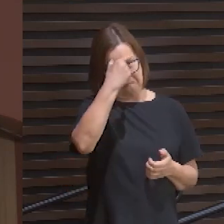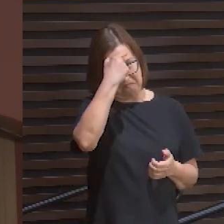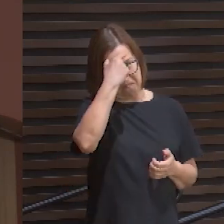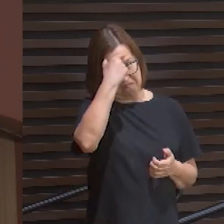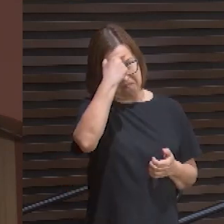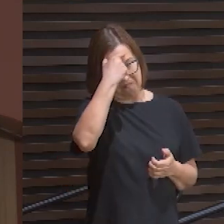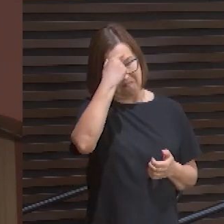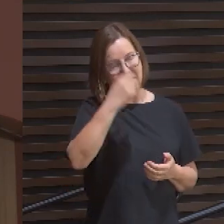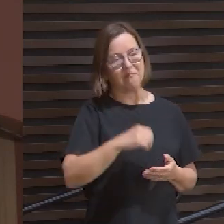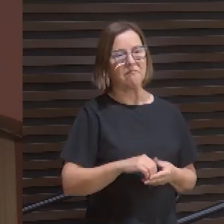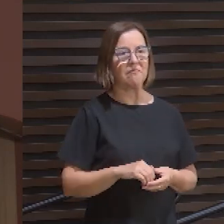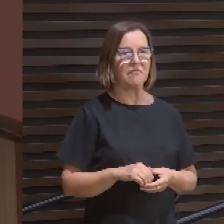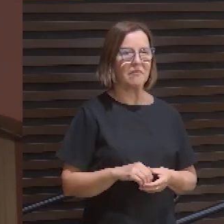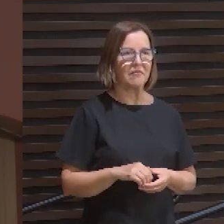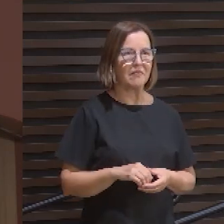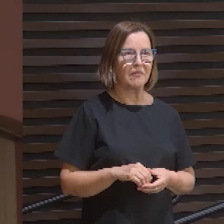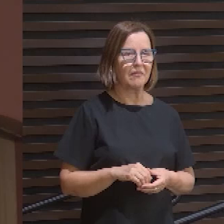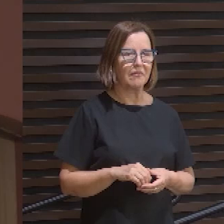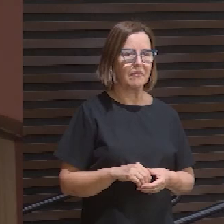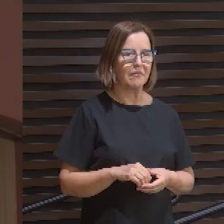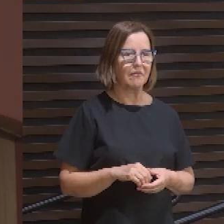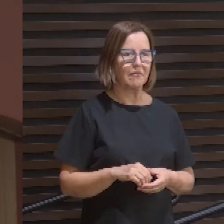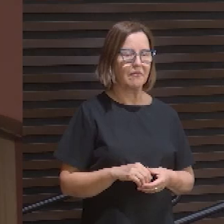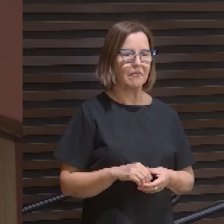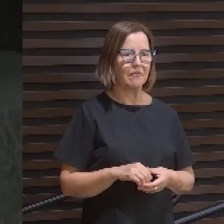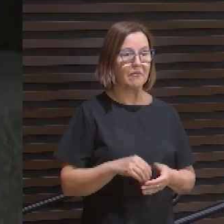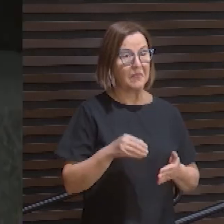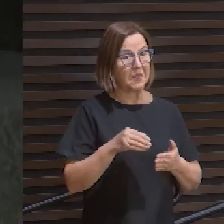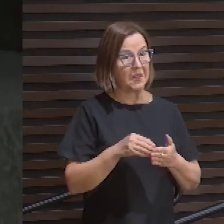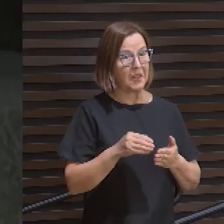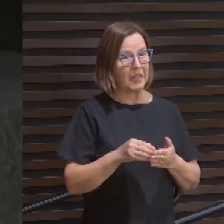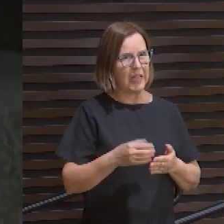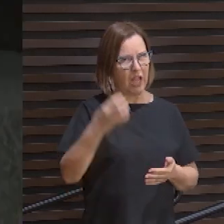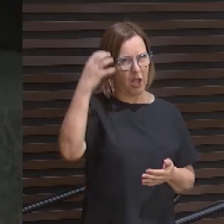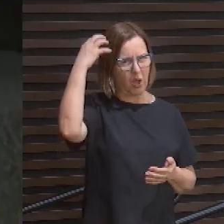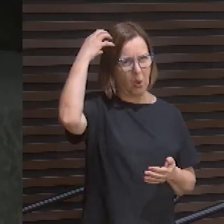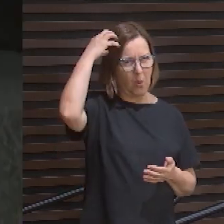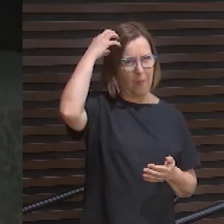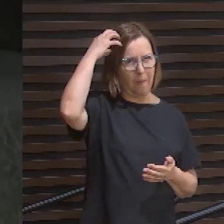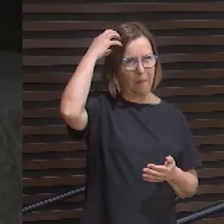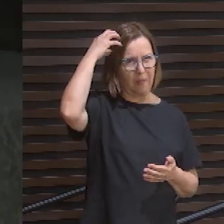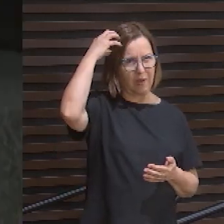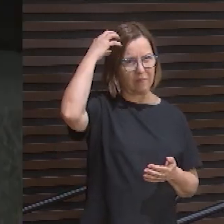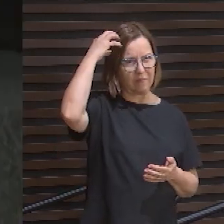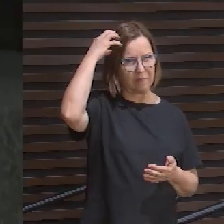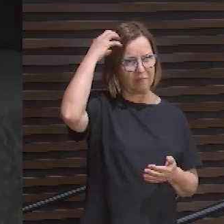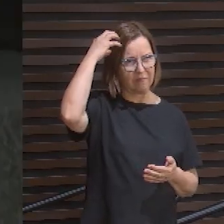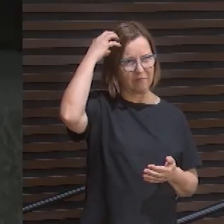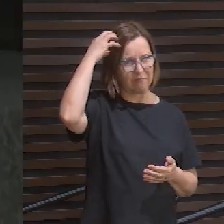E até a culpa e a autopunição.